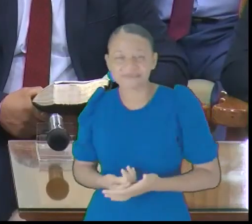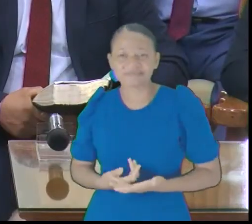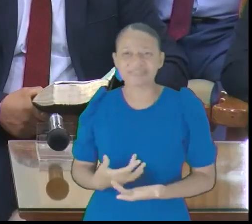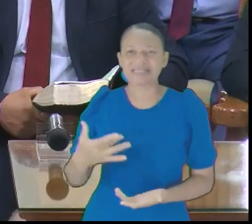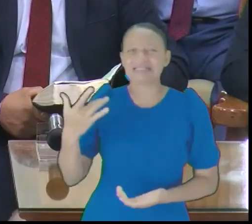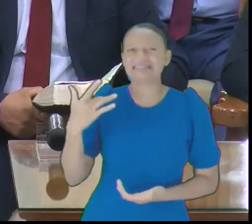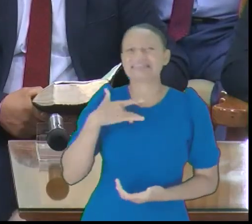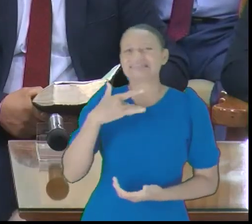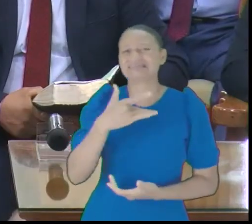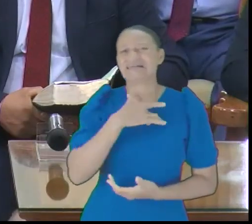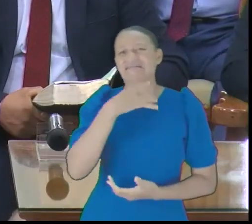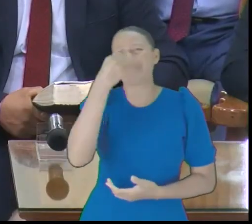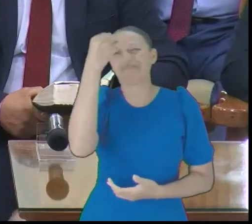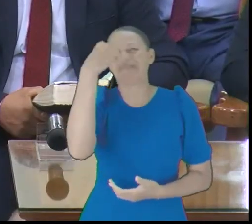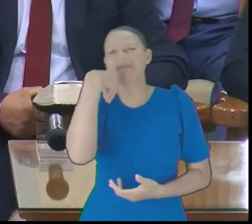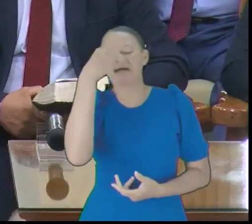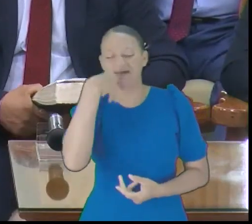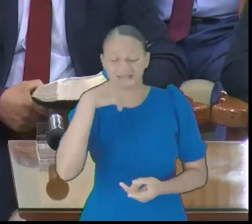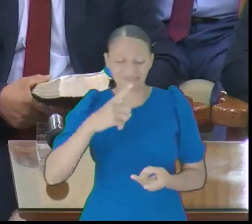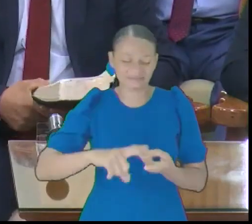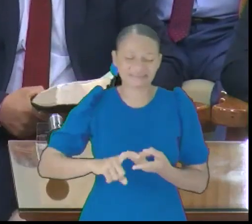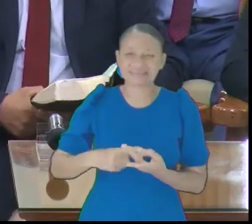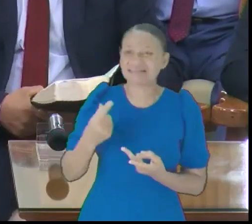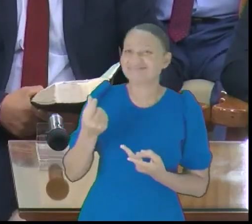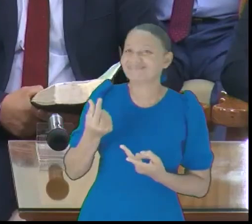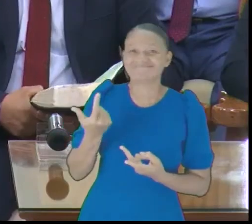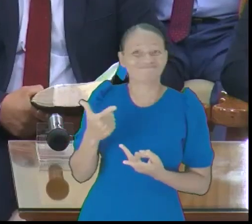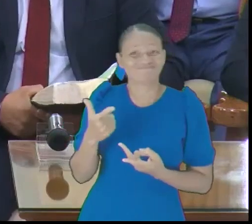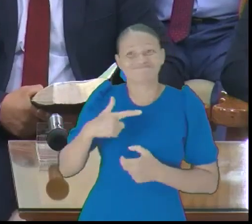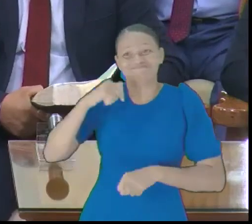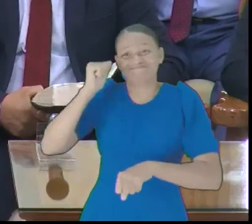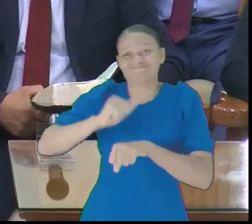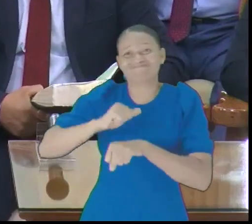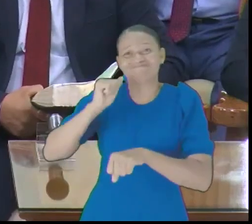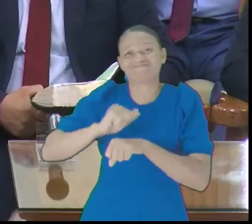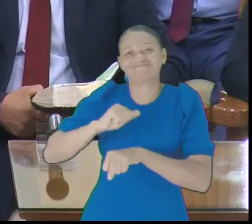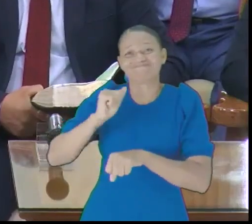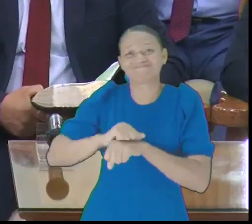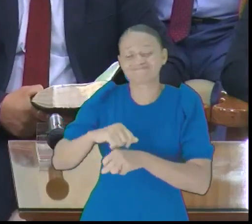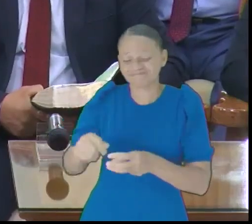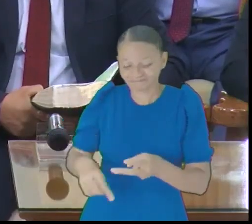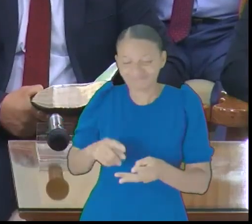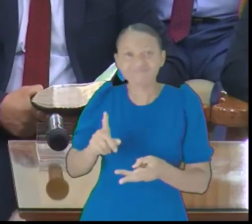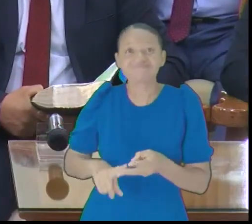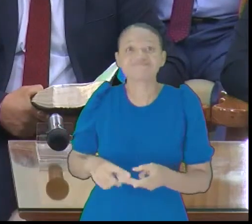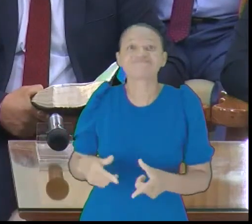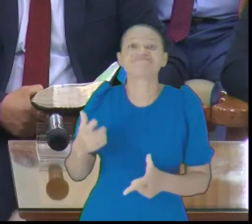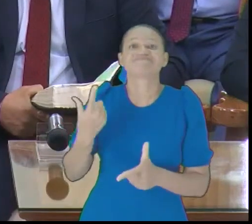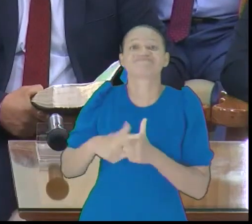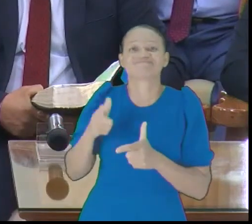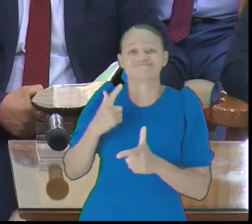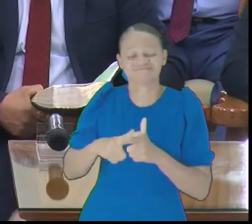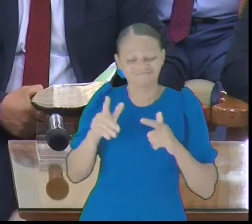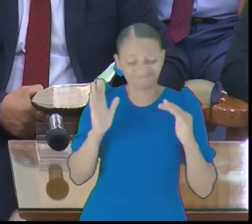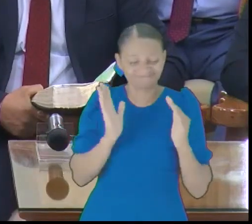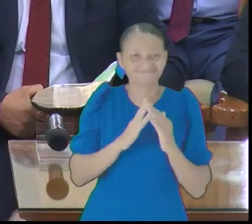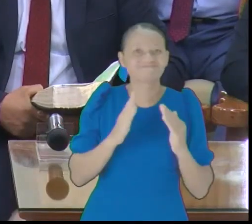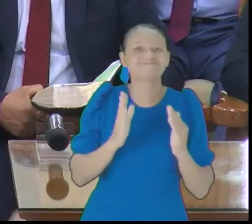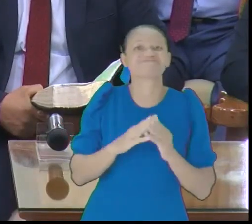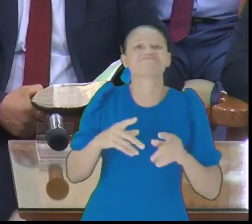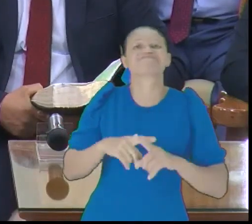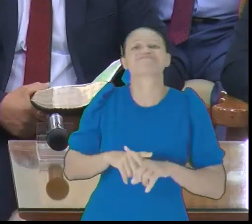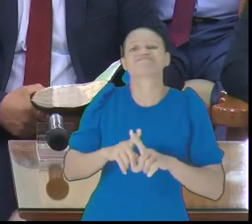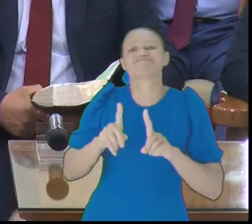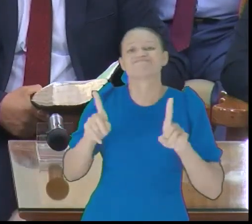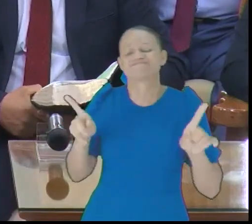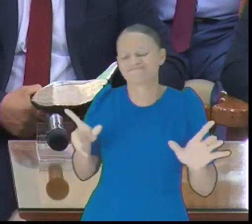saúde, sem dinheiro muitas vezes, passando alguns problemas em casa, mas quando